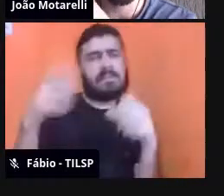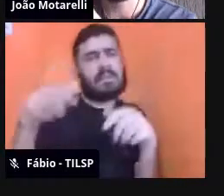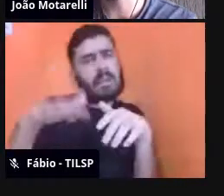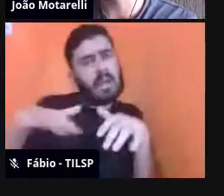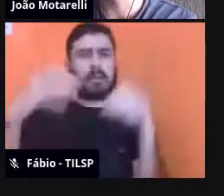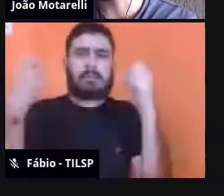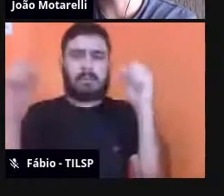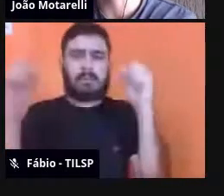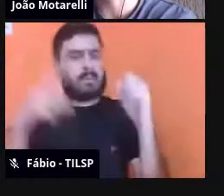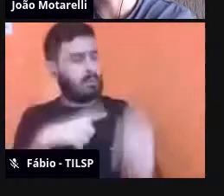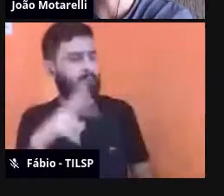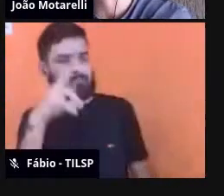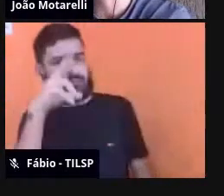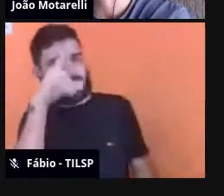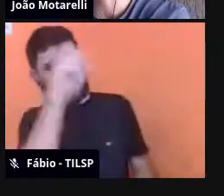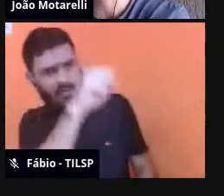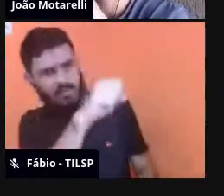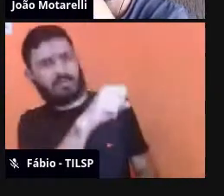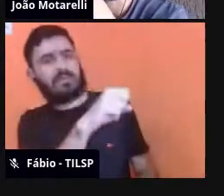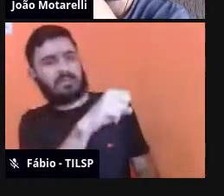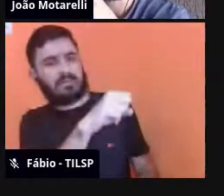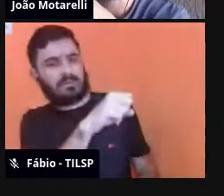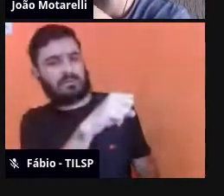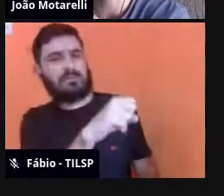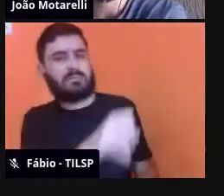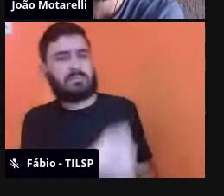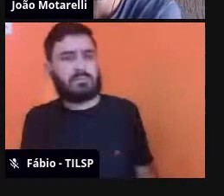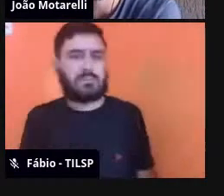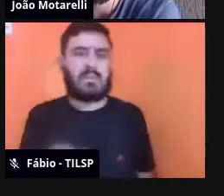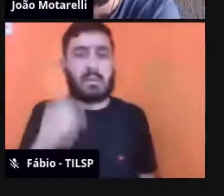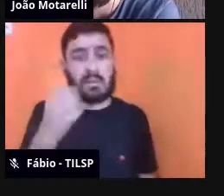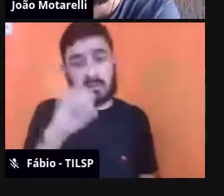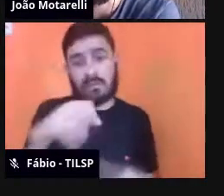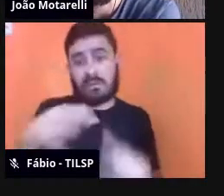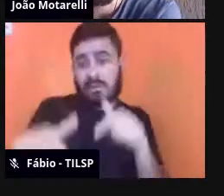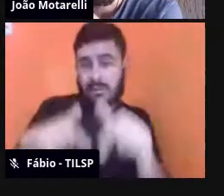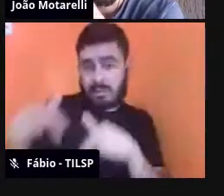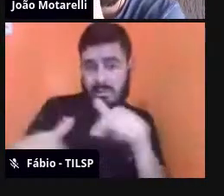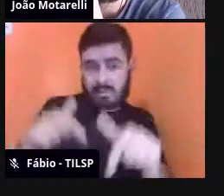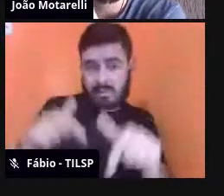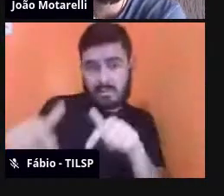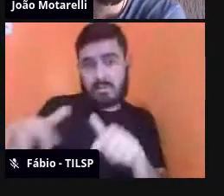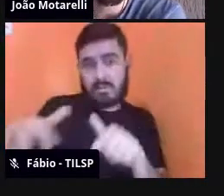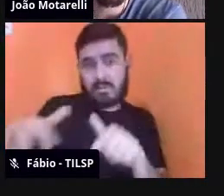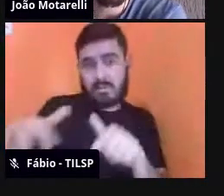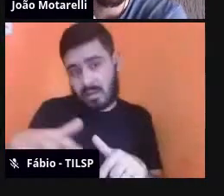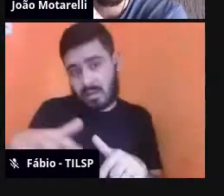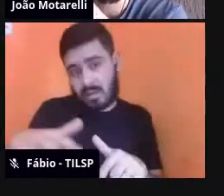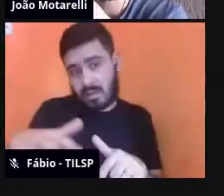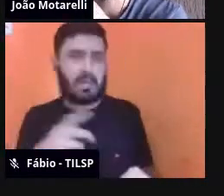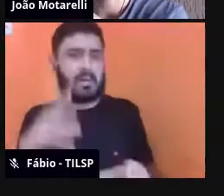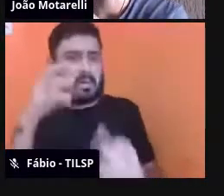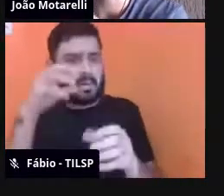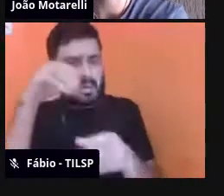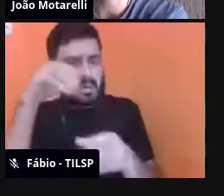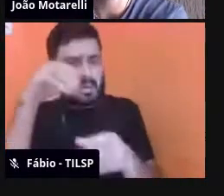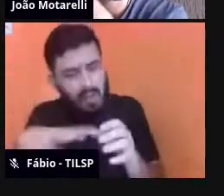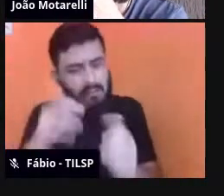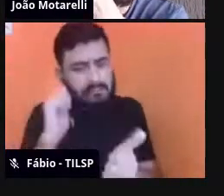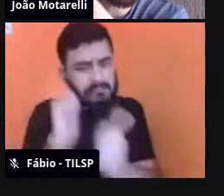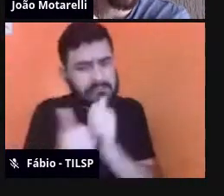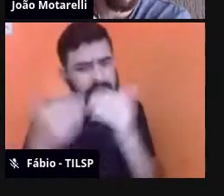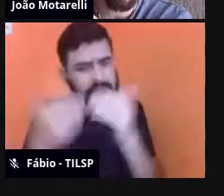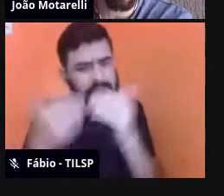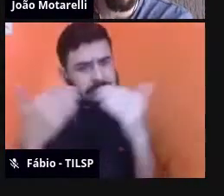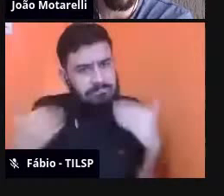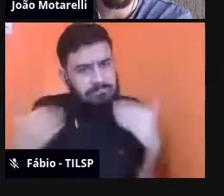ele vai trabalhar com tal esporte, ele quer estar dentro dos padrões do esporte. Essa pressão social, né, associada